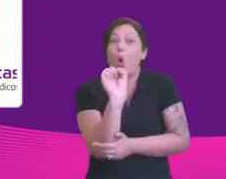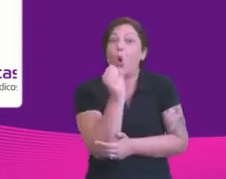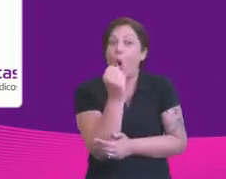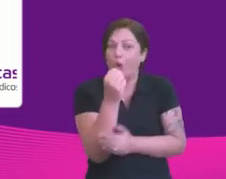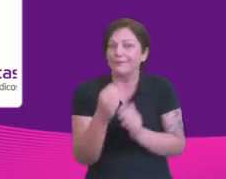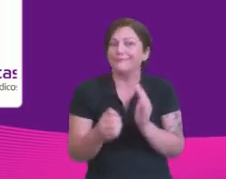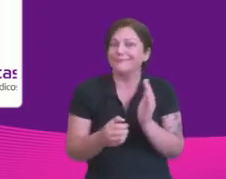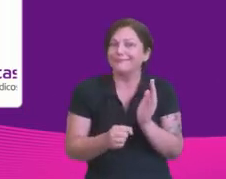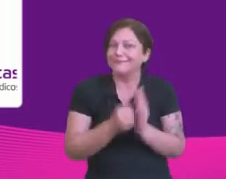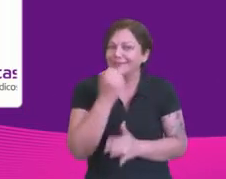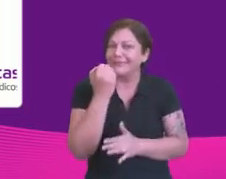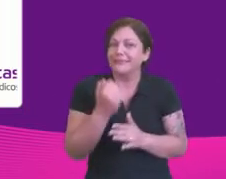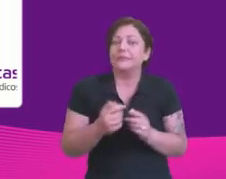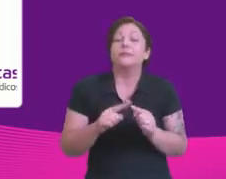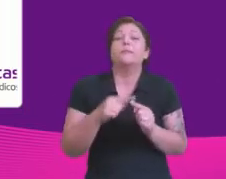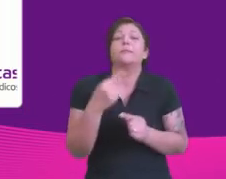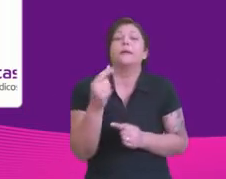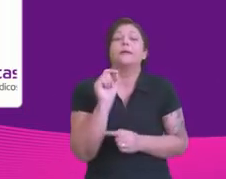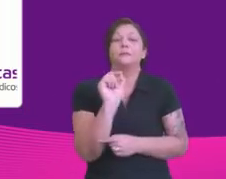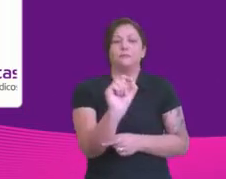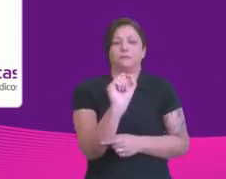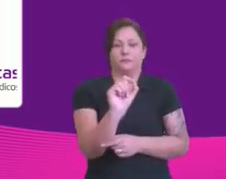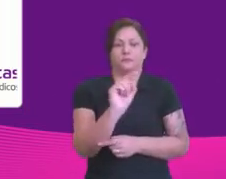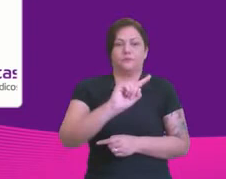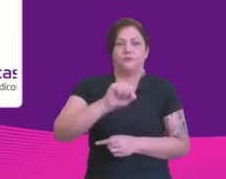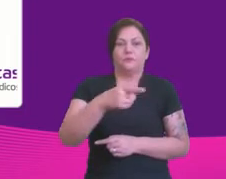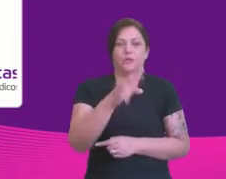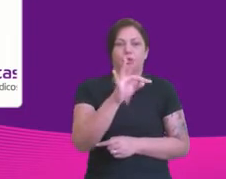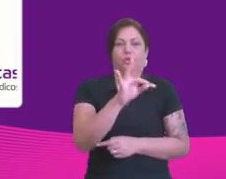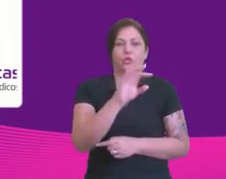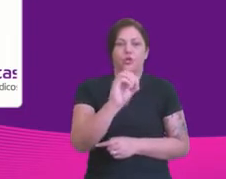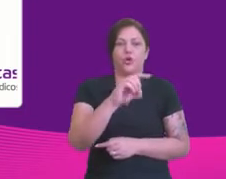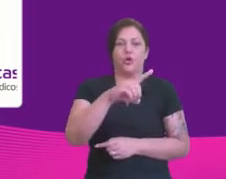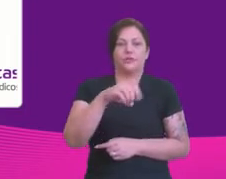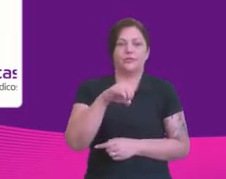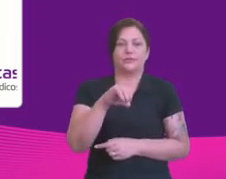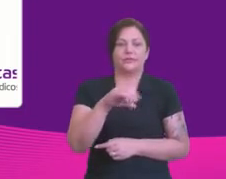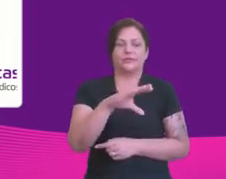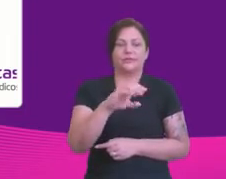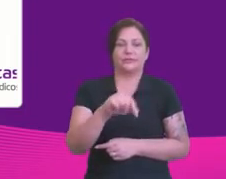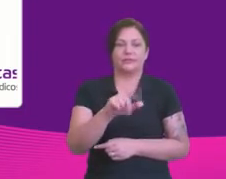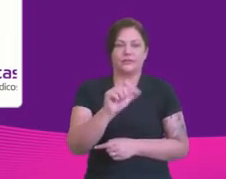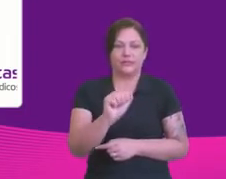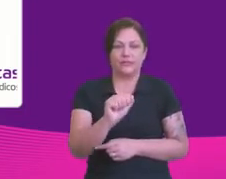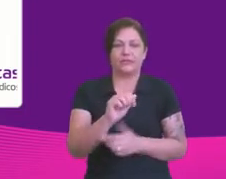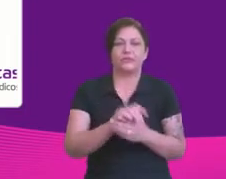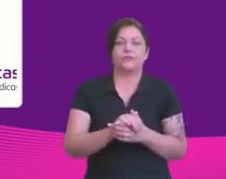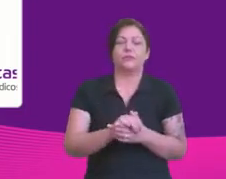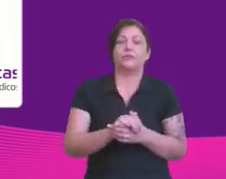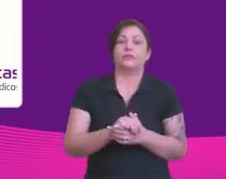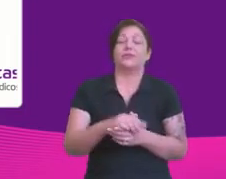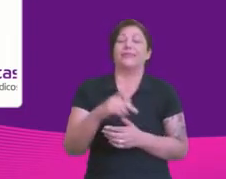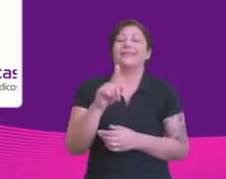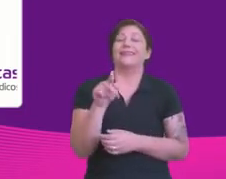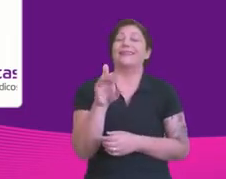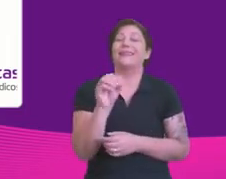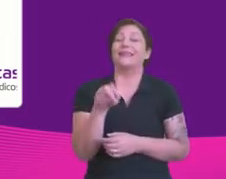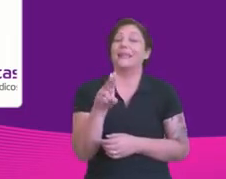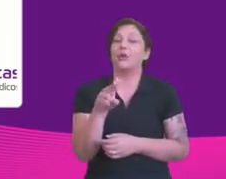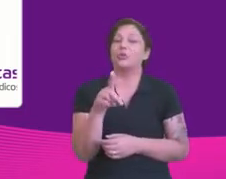redução de CEA e uma toxicidade, um racho acneiforme grau 2 com diarreia grau